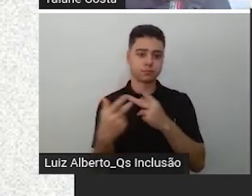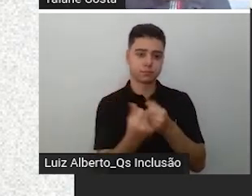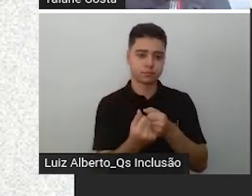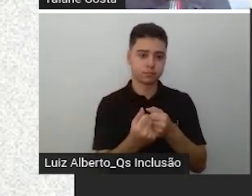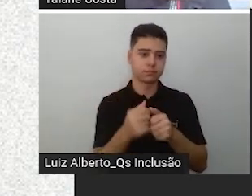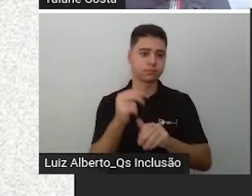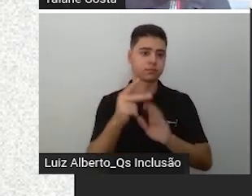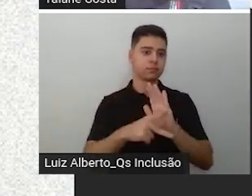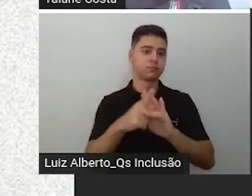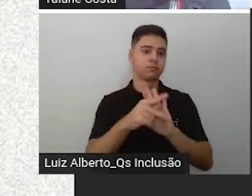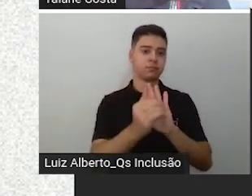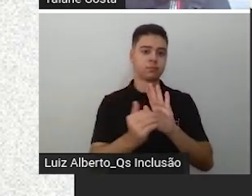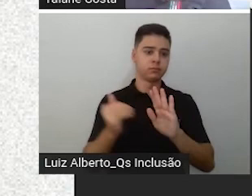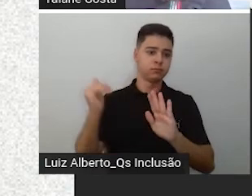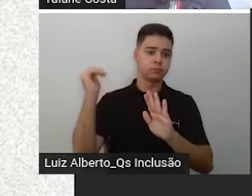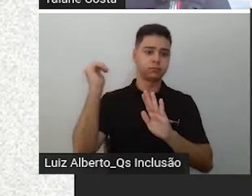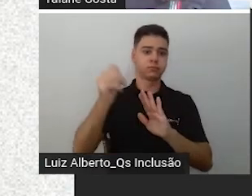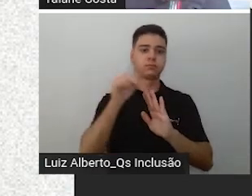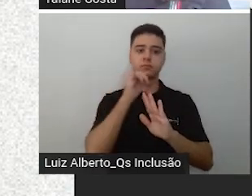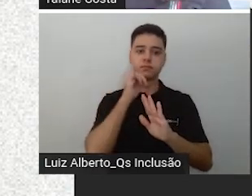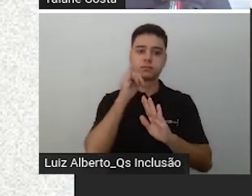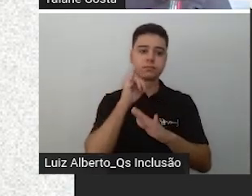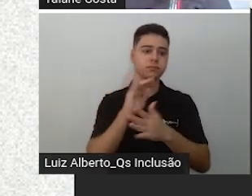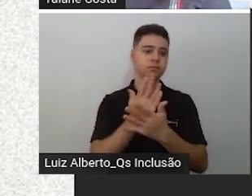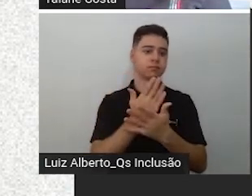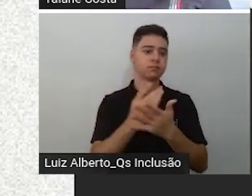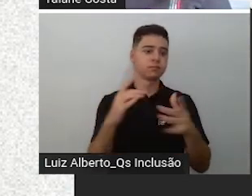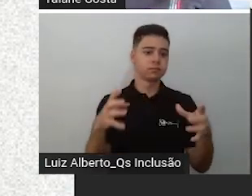maior para a escola ou para determinada turma,